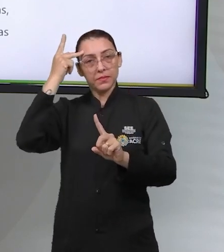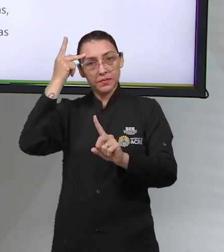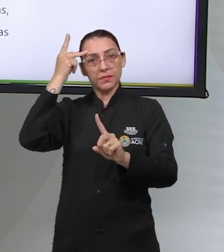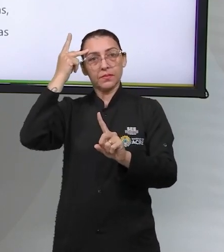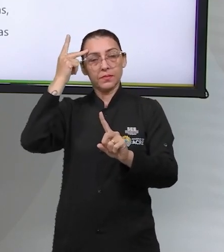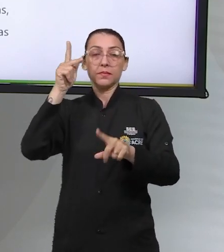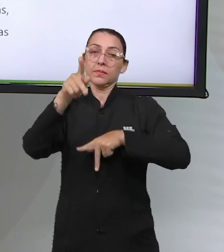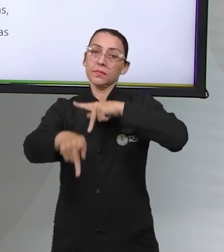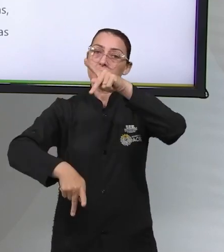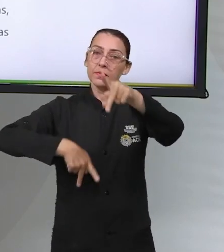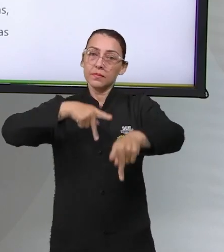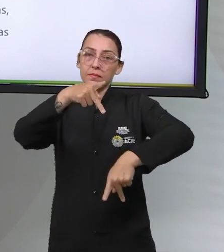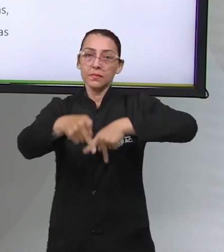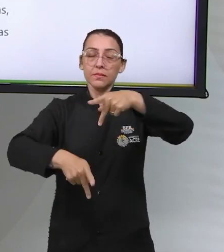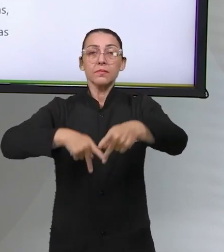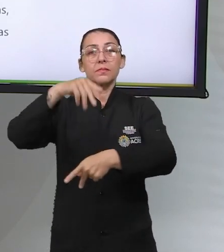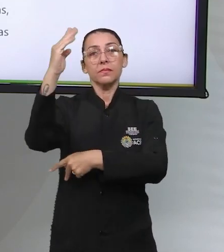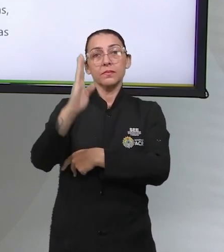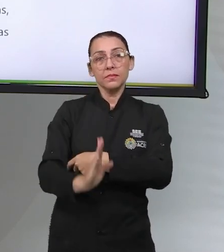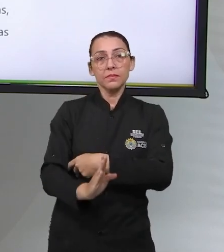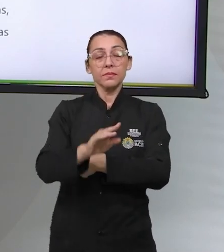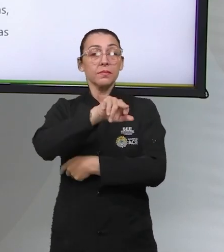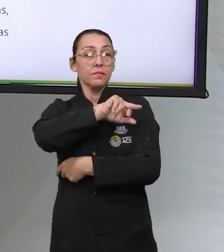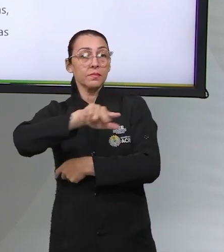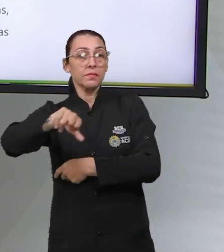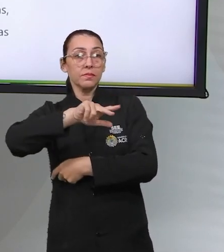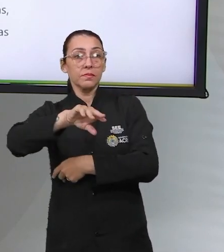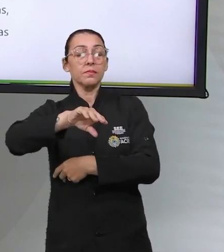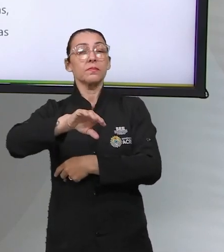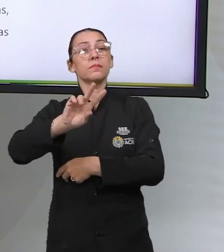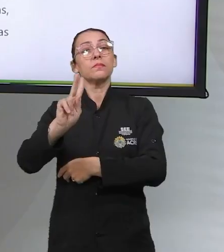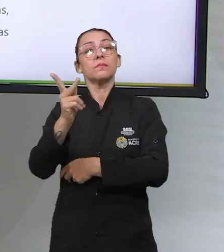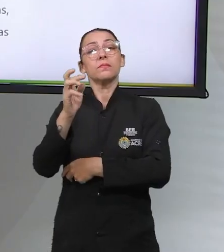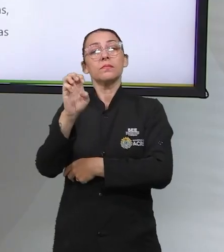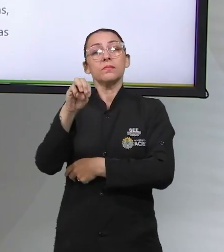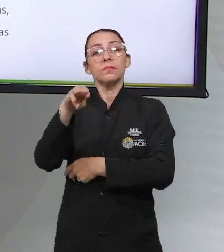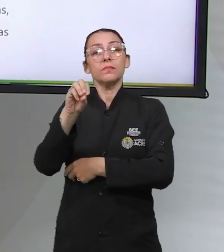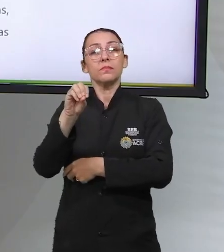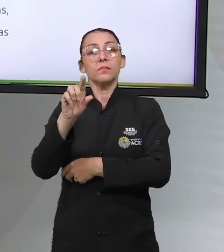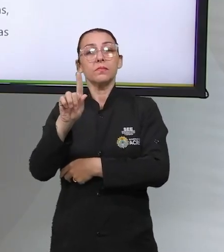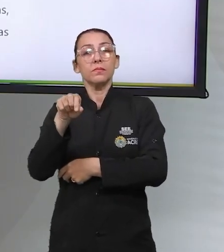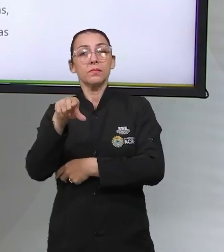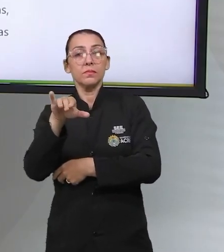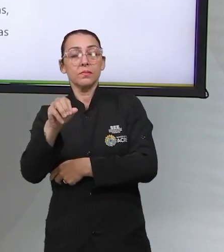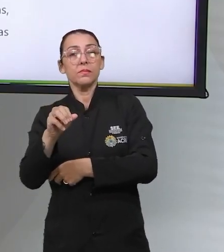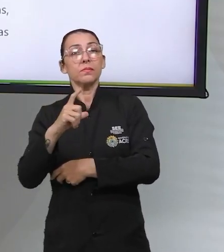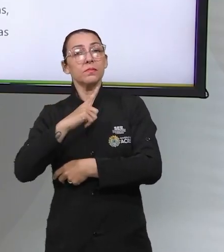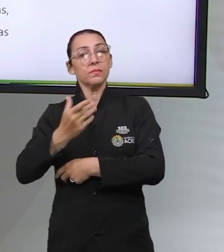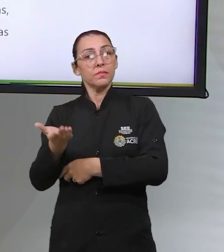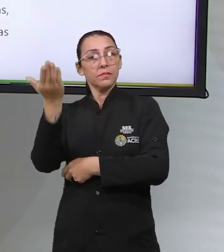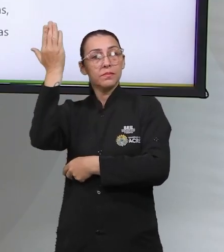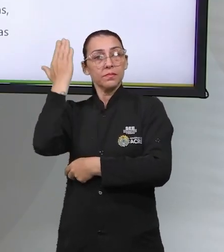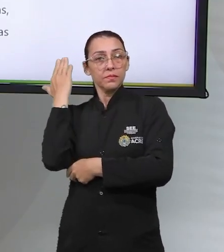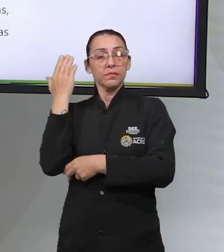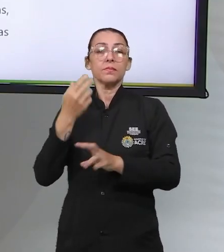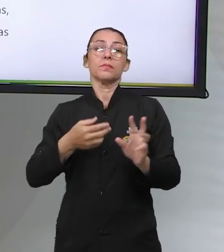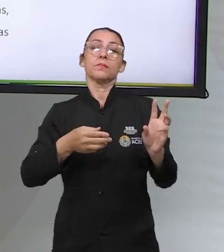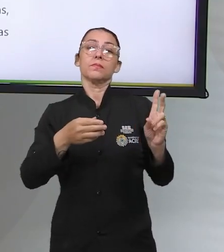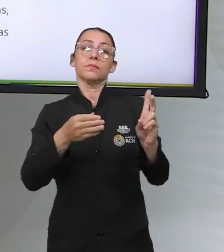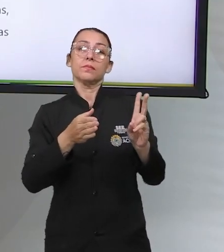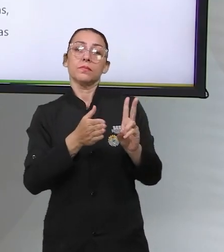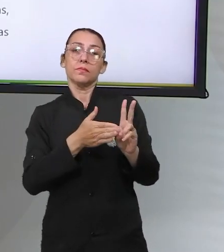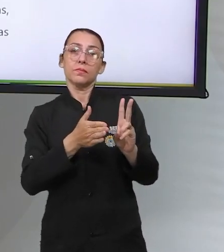a população brasileira, ela não é homogênea. Nós tivemos lá no passado os